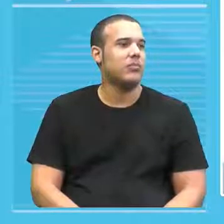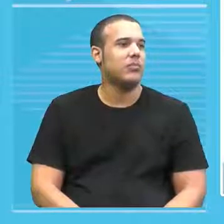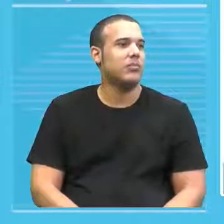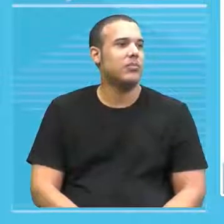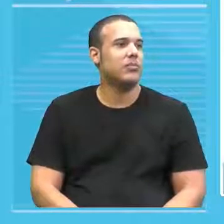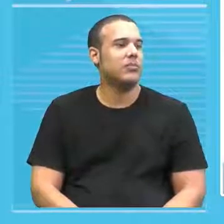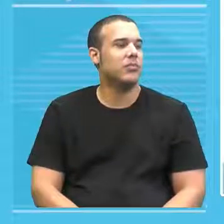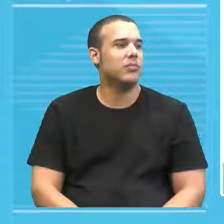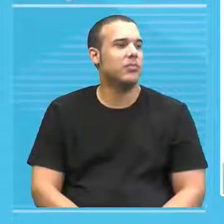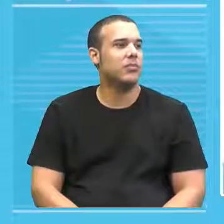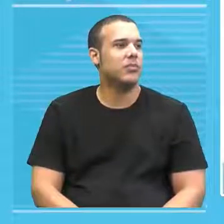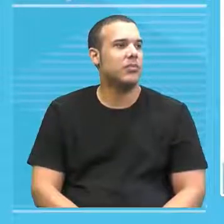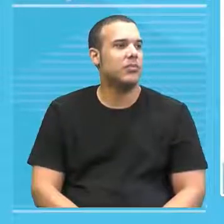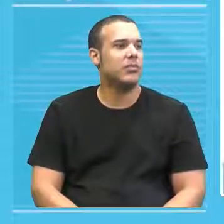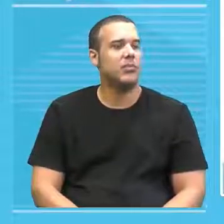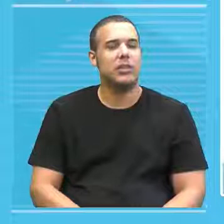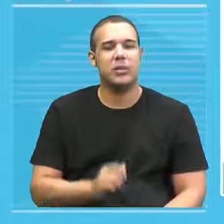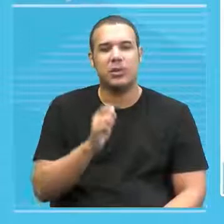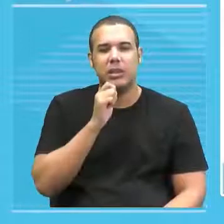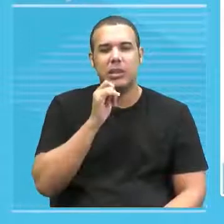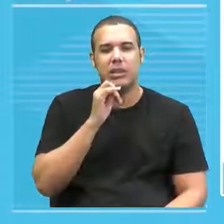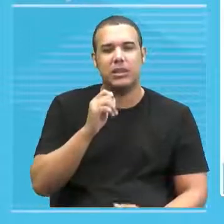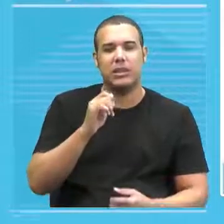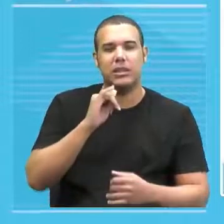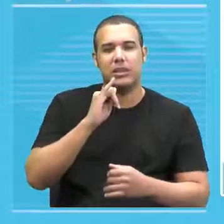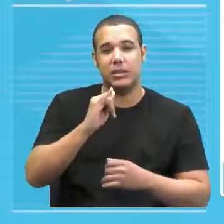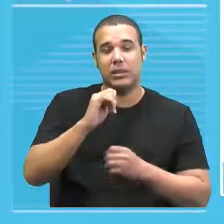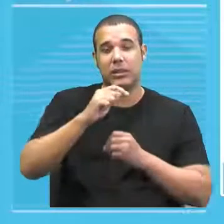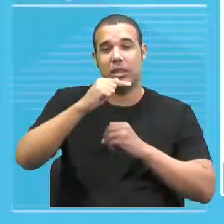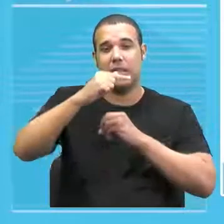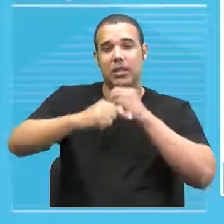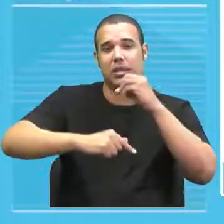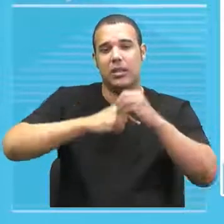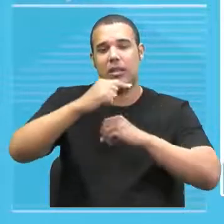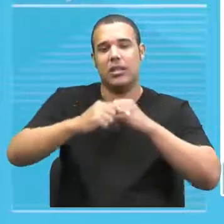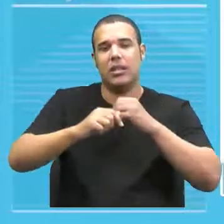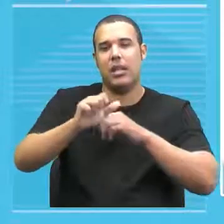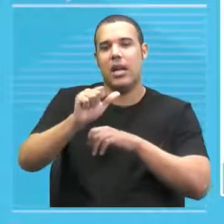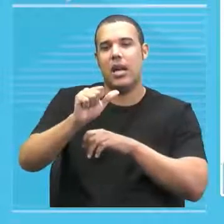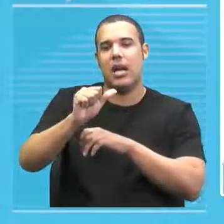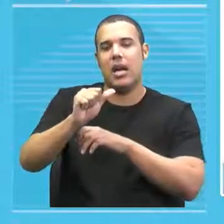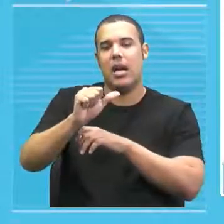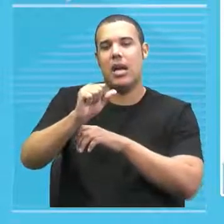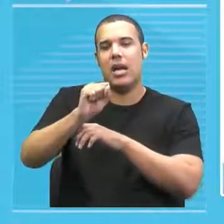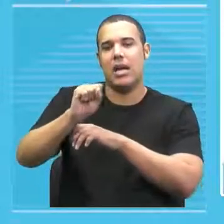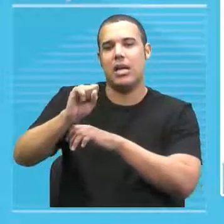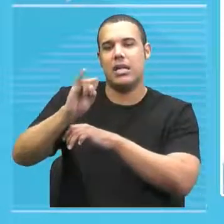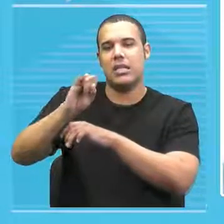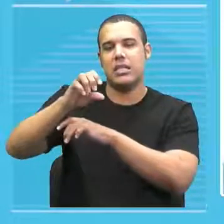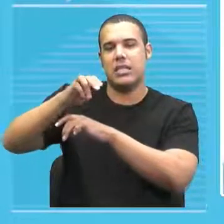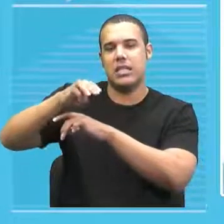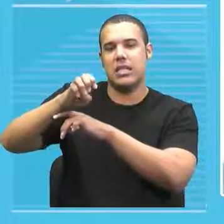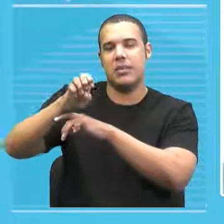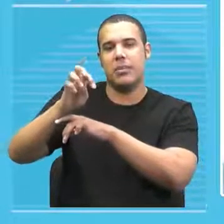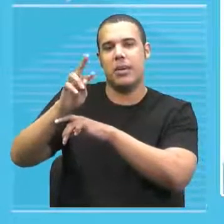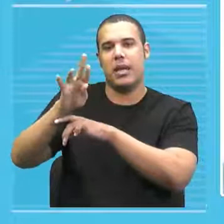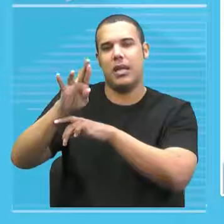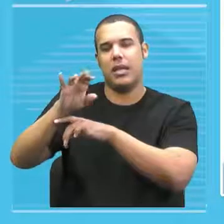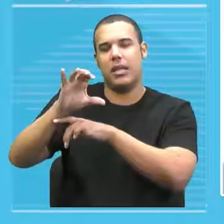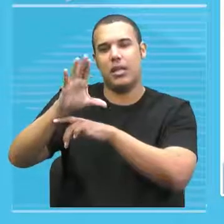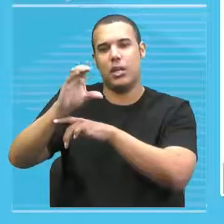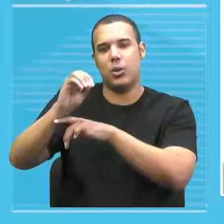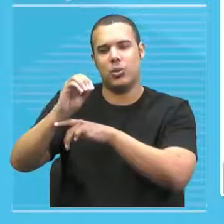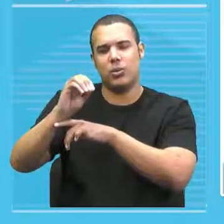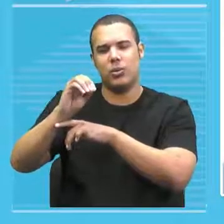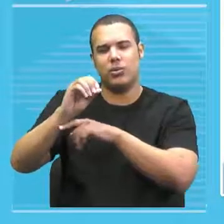quando a gente diz aqui que a globalização é um fenômeno assimétrico E aí o